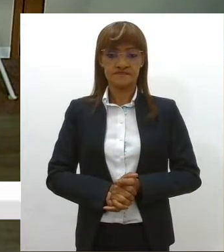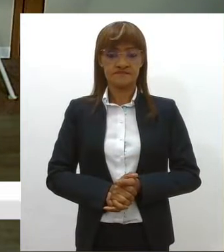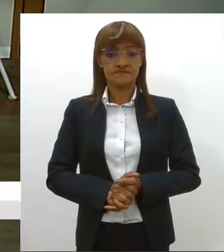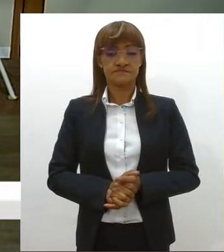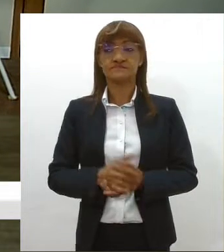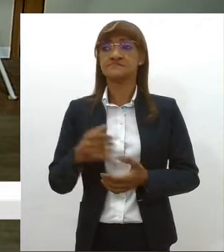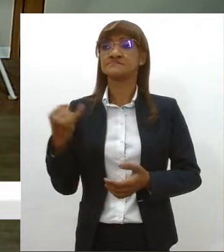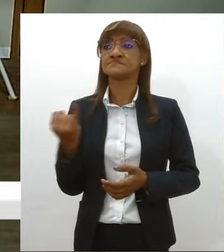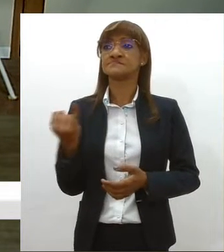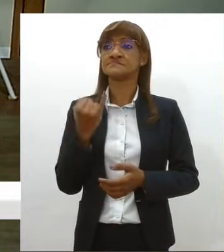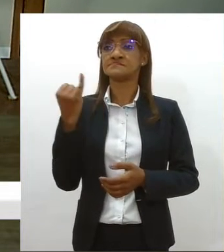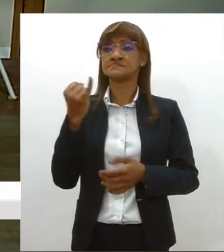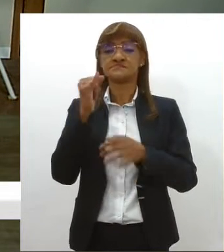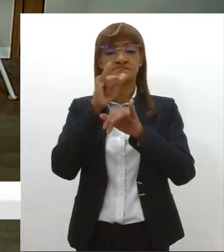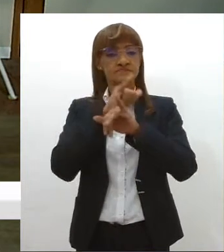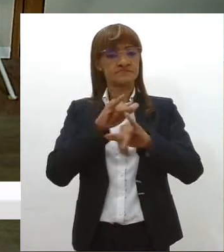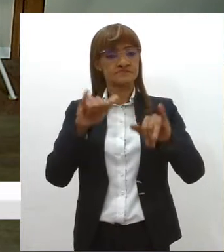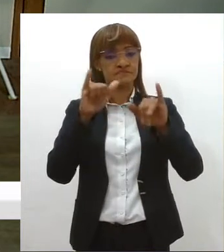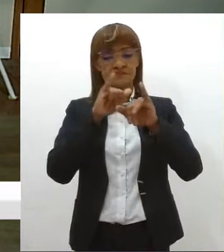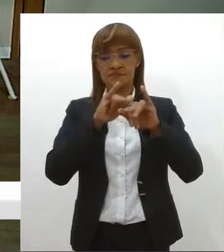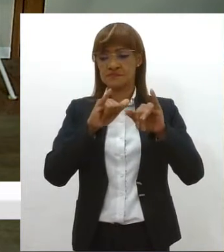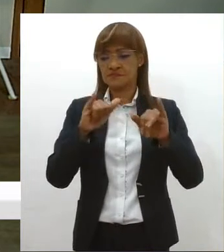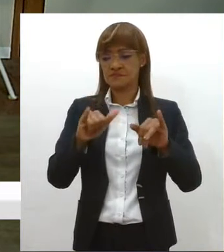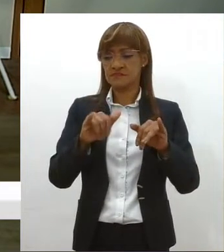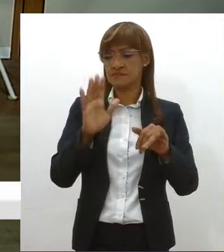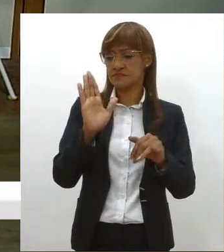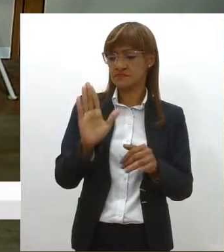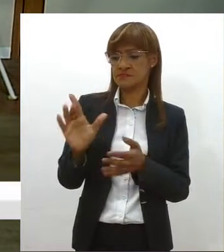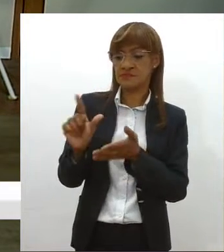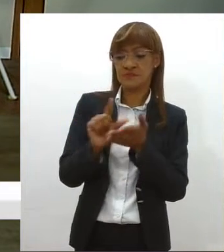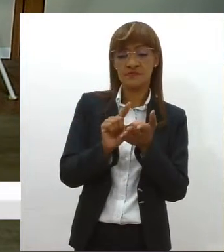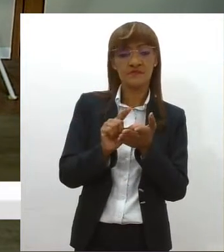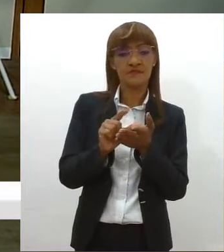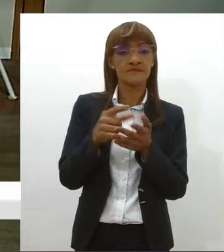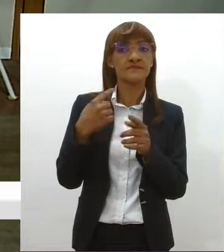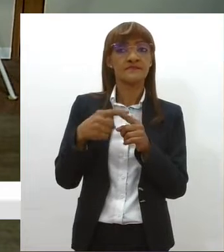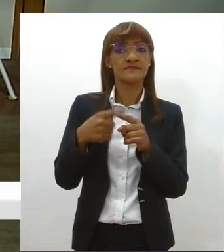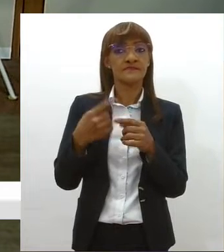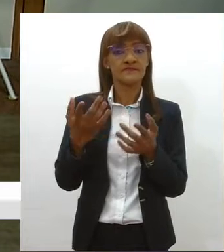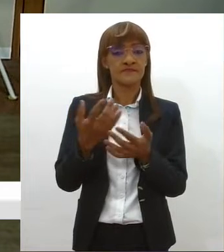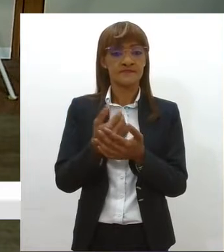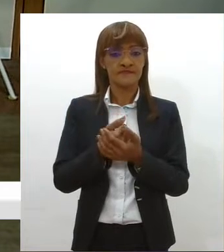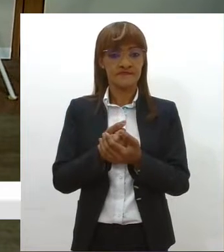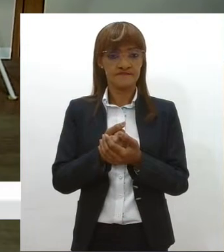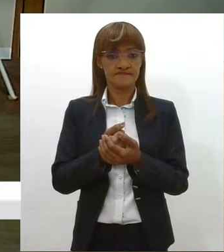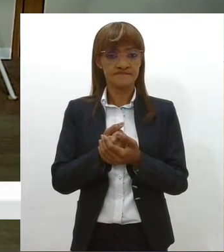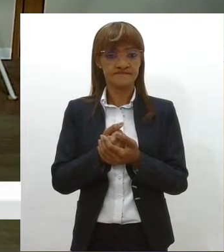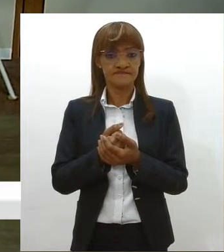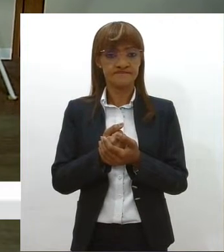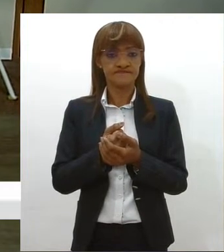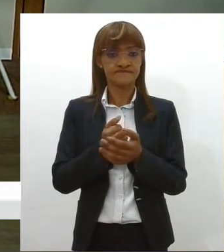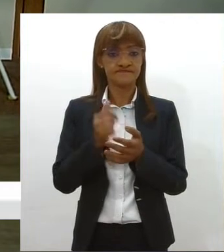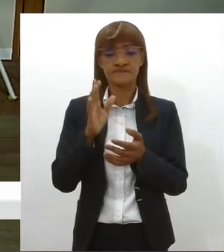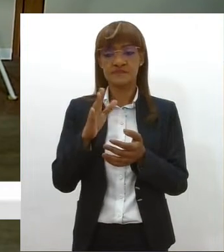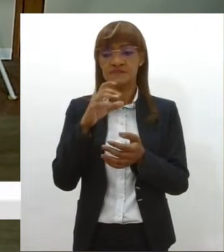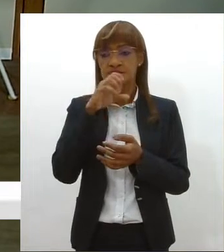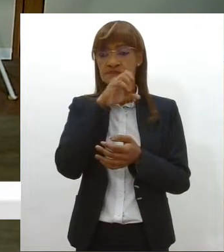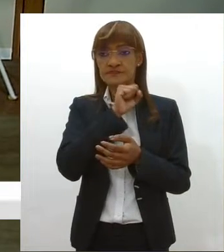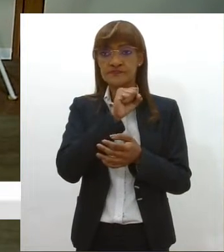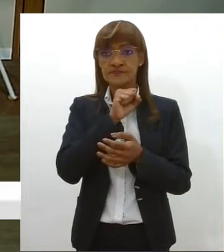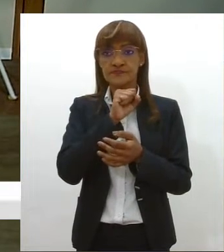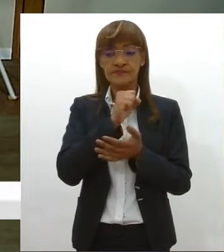esse alerta seu em relação à vacina, Jaqueline, porque essas alterações são temporárias, né? Então, assim,